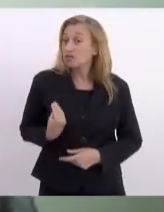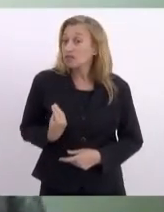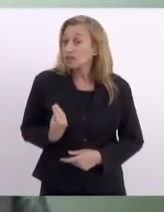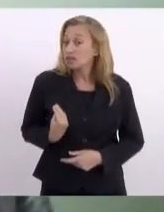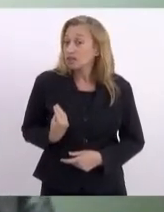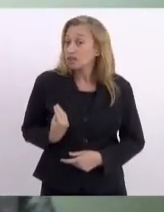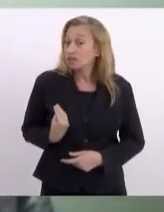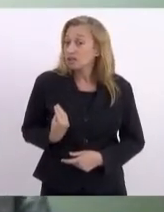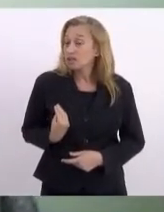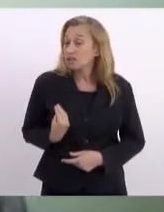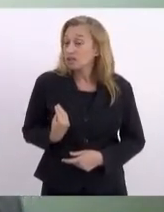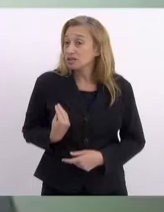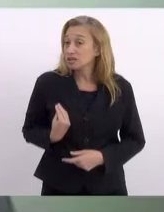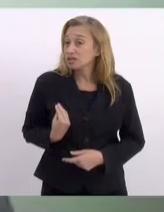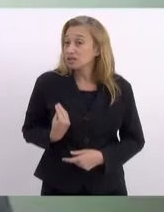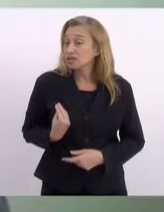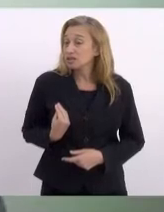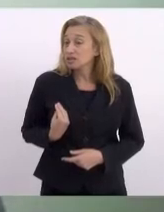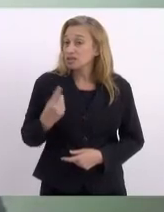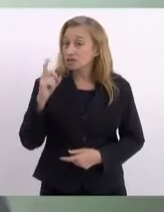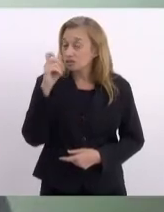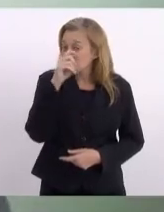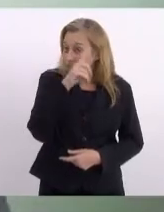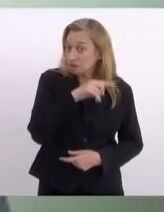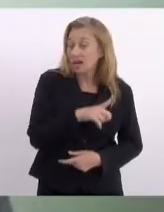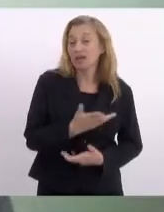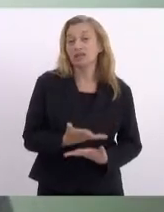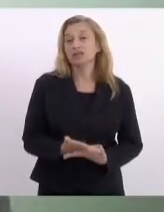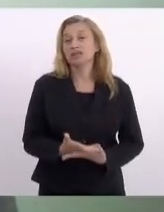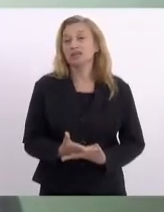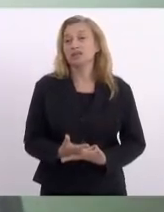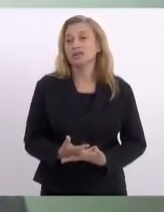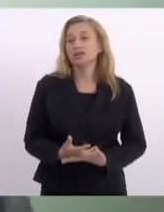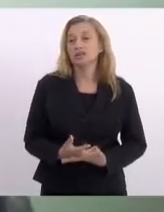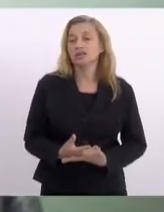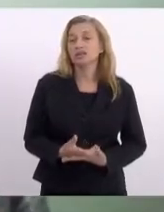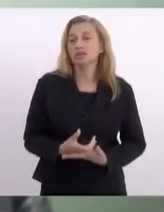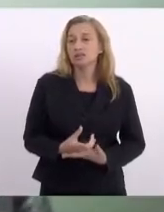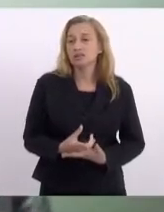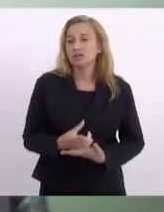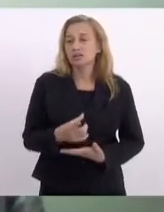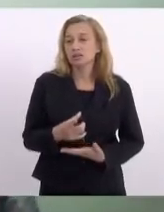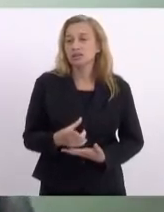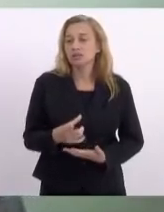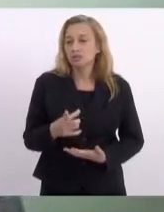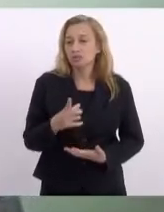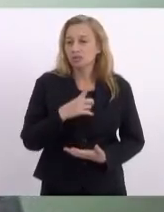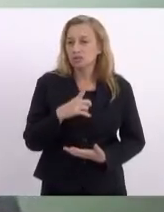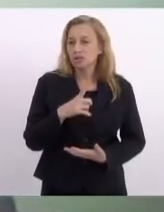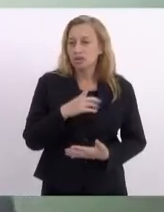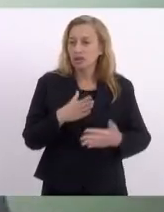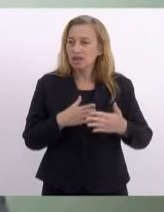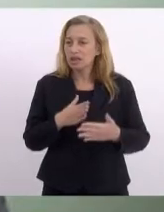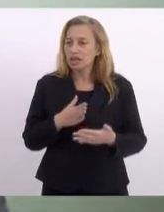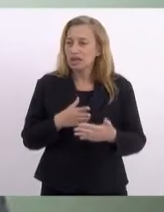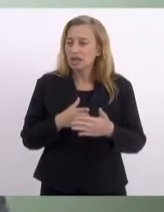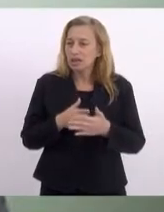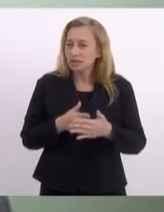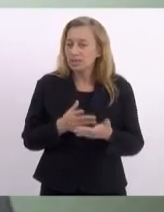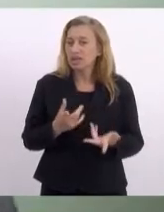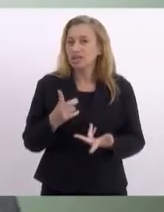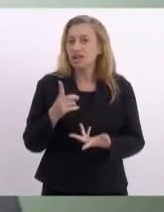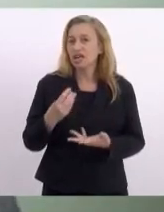no âmbito da mobilidade, quando ela tem essa sua mobilidade reduzida, é uma vida muito